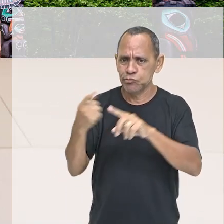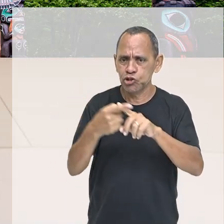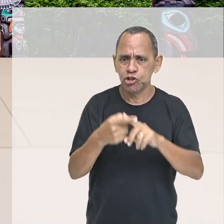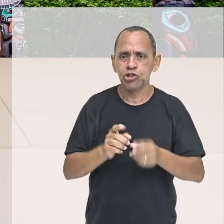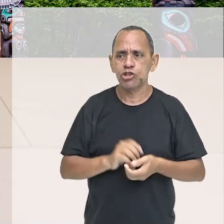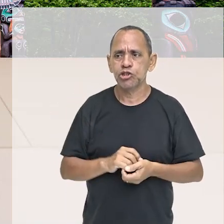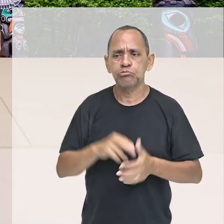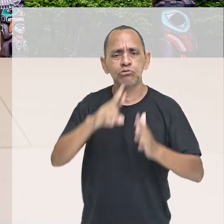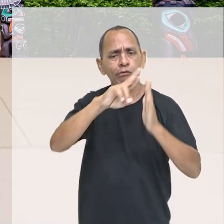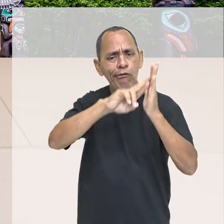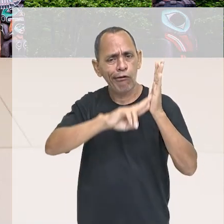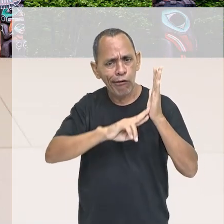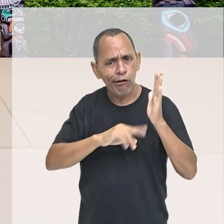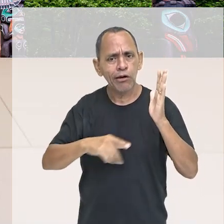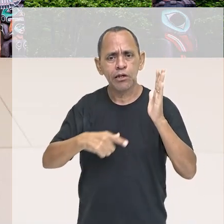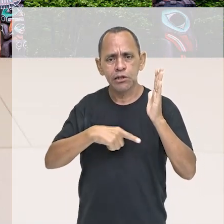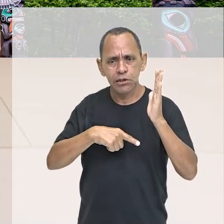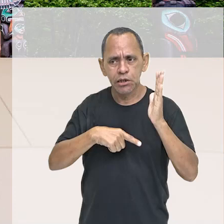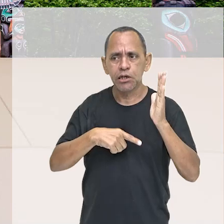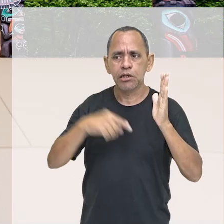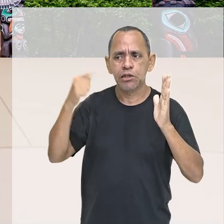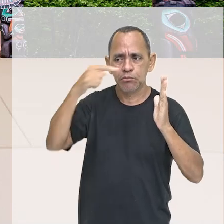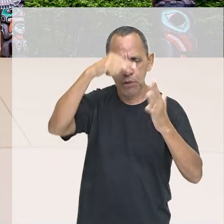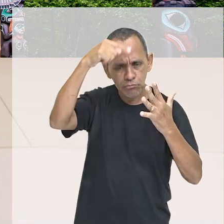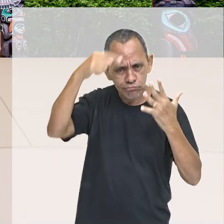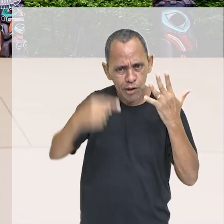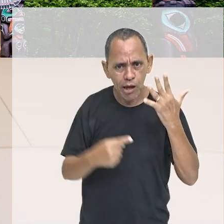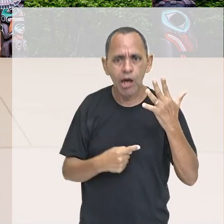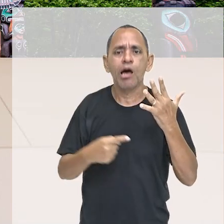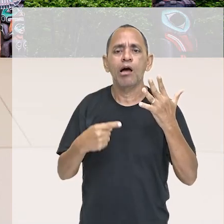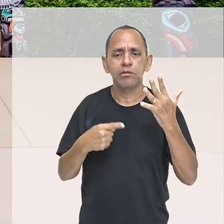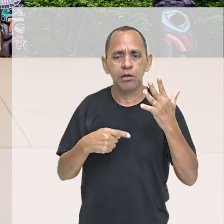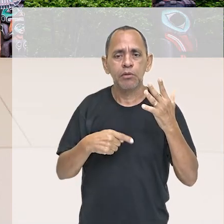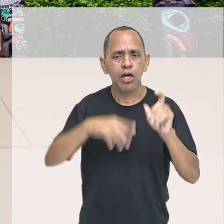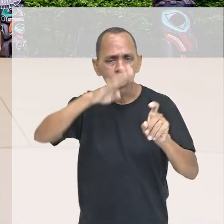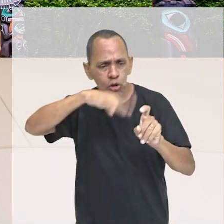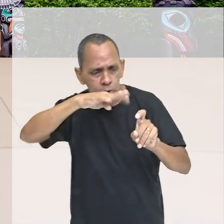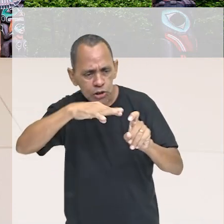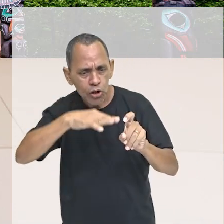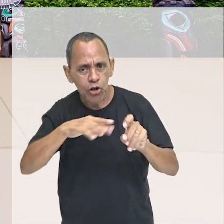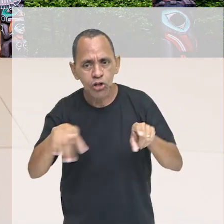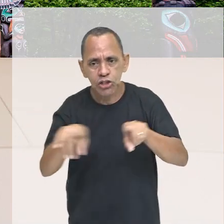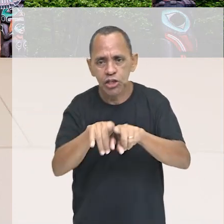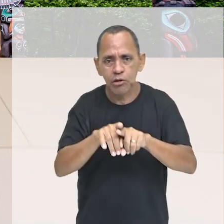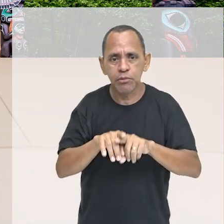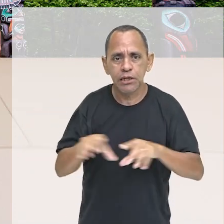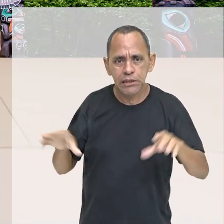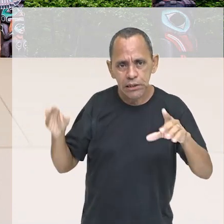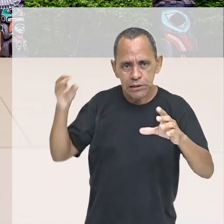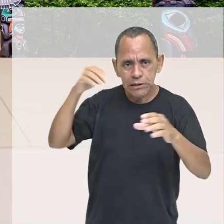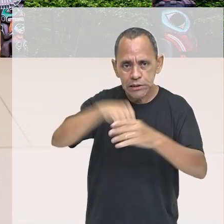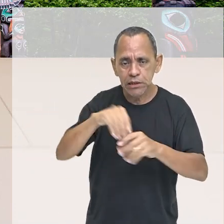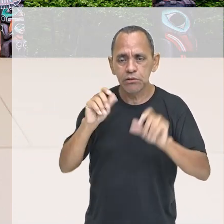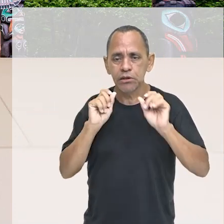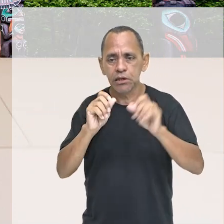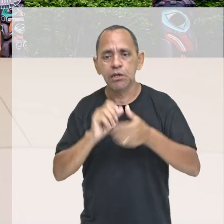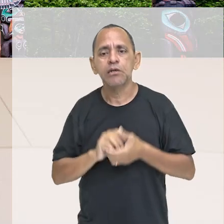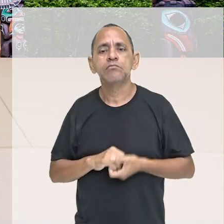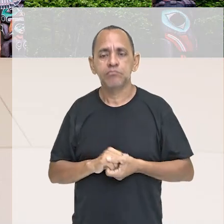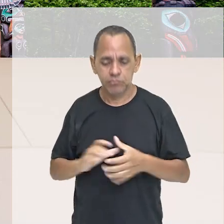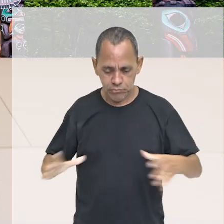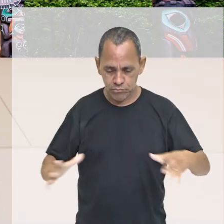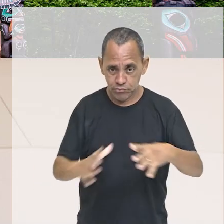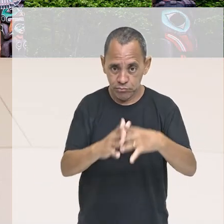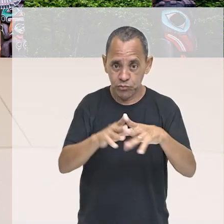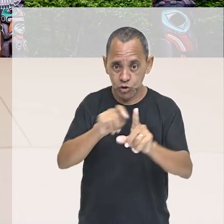as tradições, rituais, mitológicas da nossa comunidade, da nossa sociedade, determinam